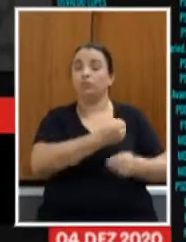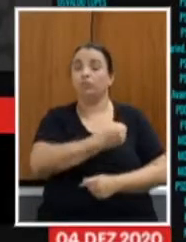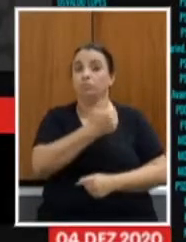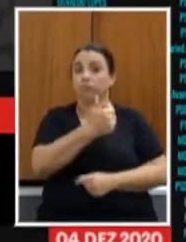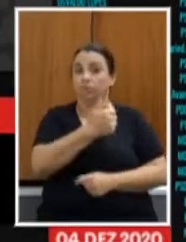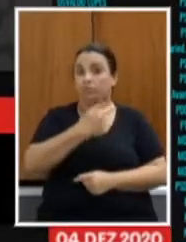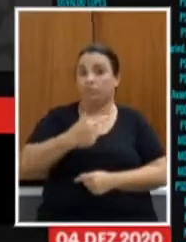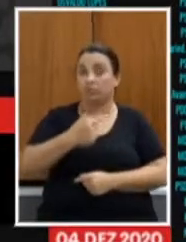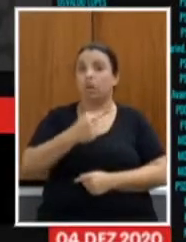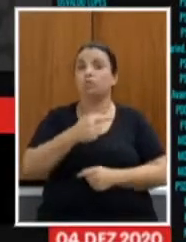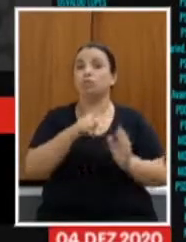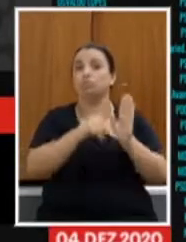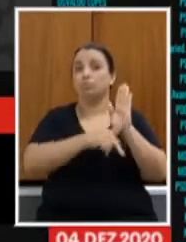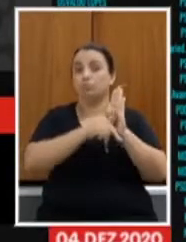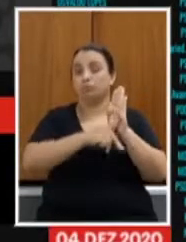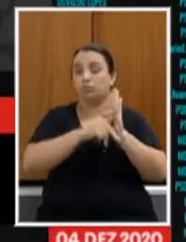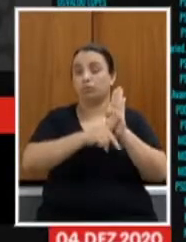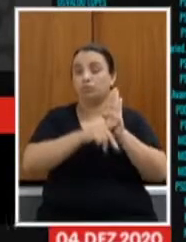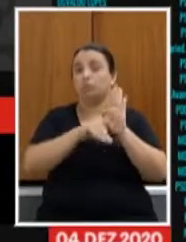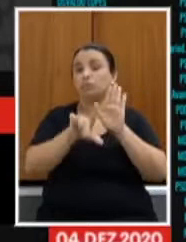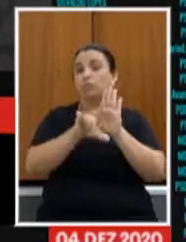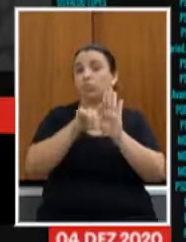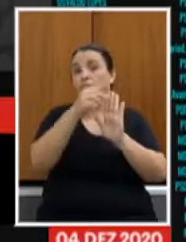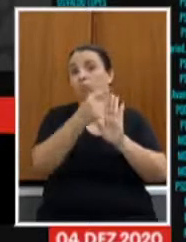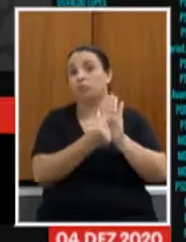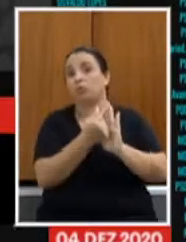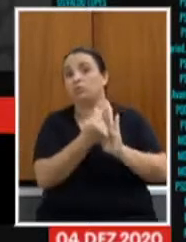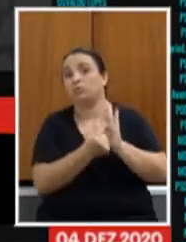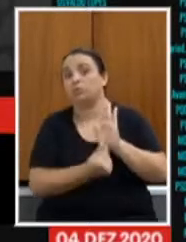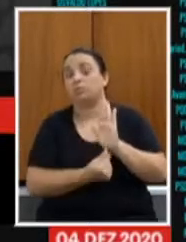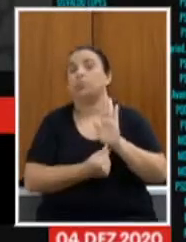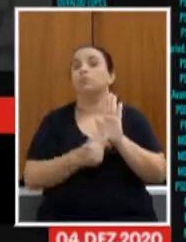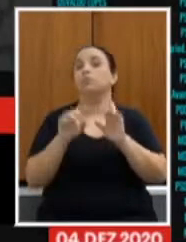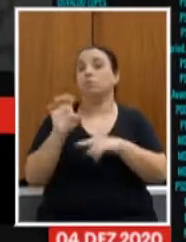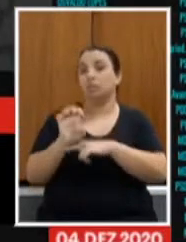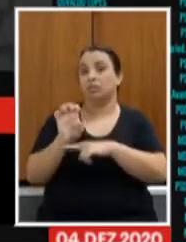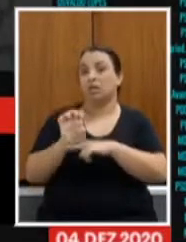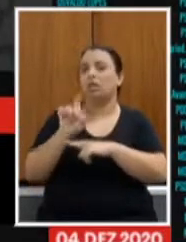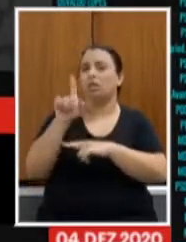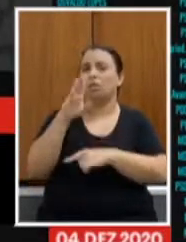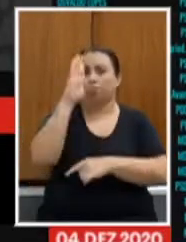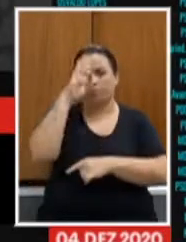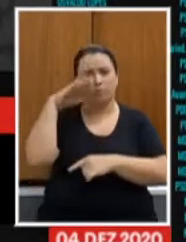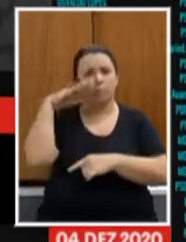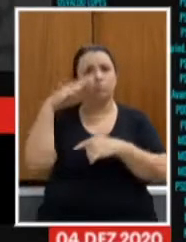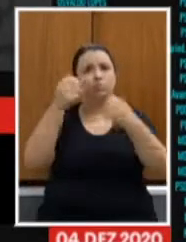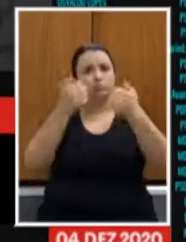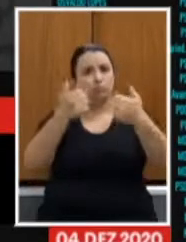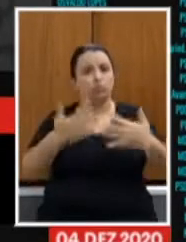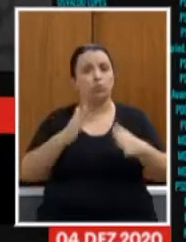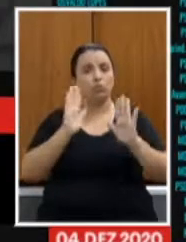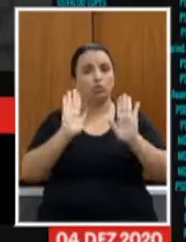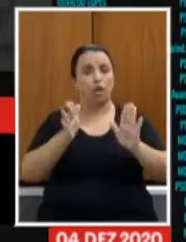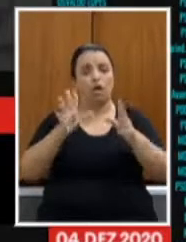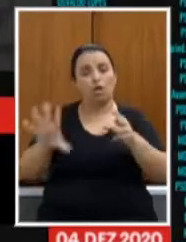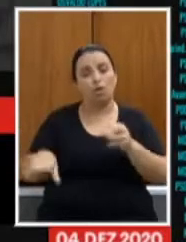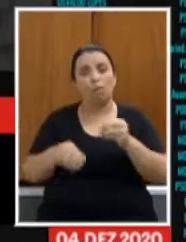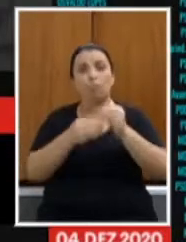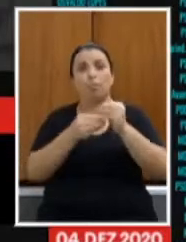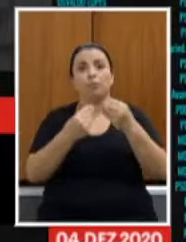17 ao projeto de lei do Orçamento do Estado, como foi explicado pela deputada Beatriz Cerqueira, é uma emenda para valorização